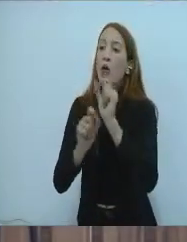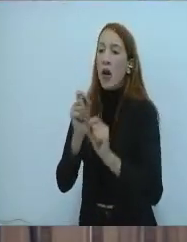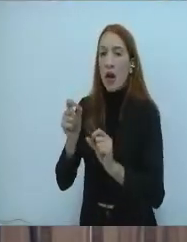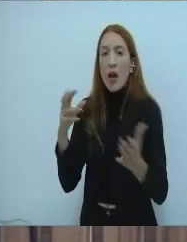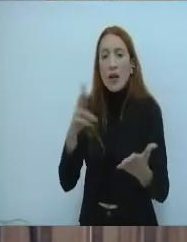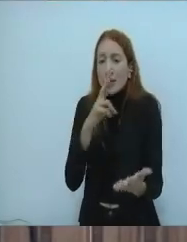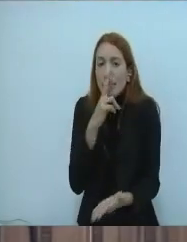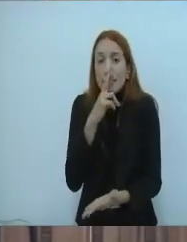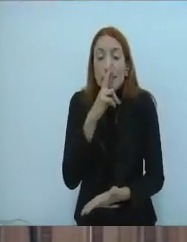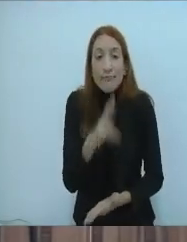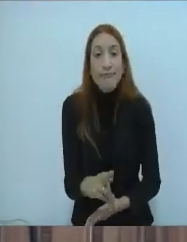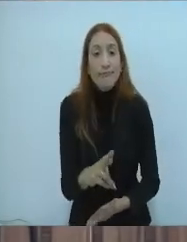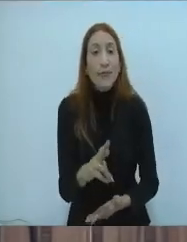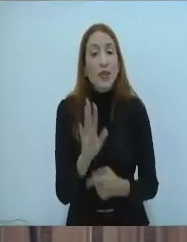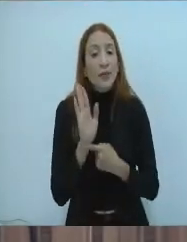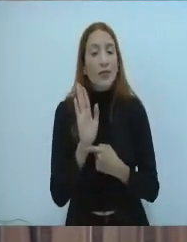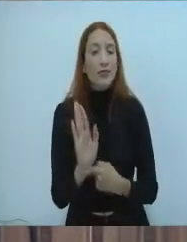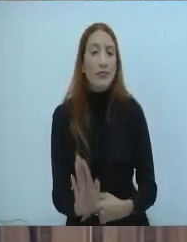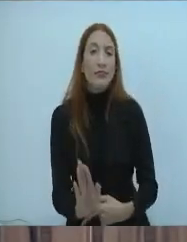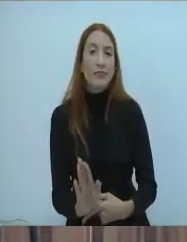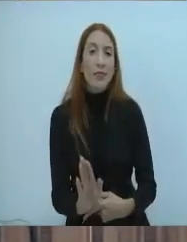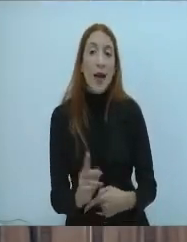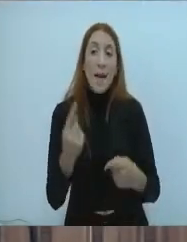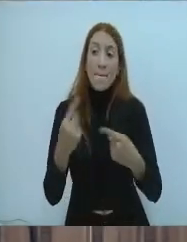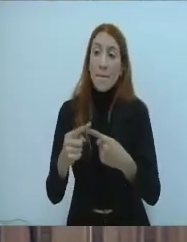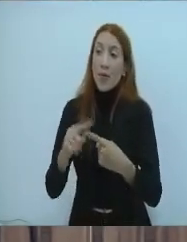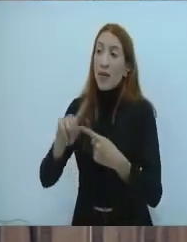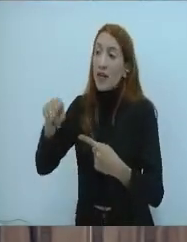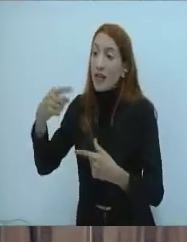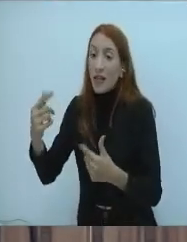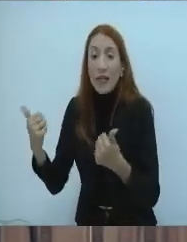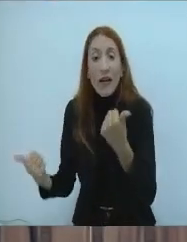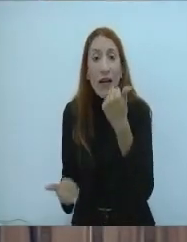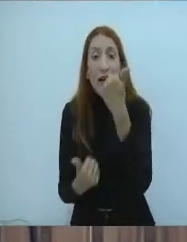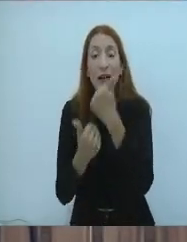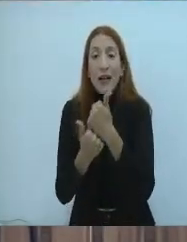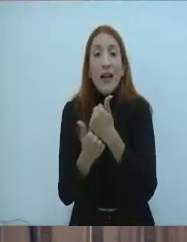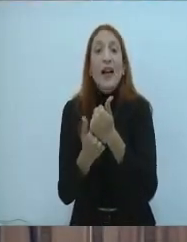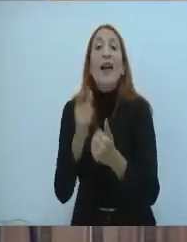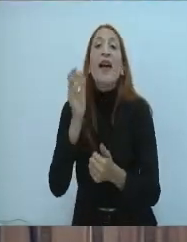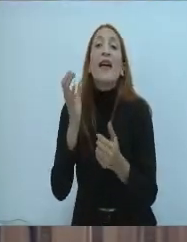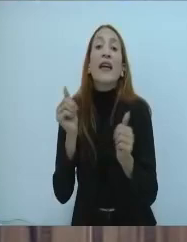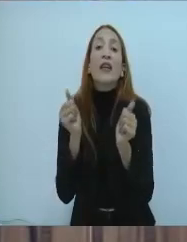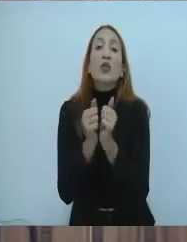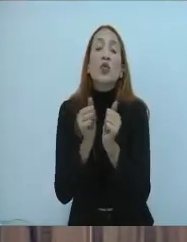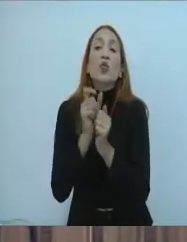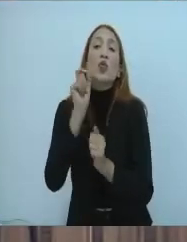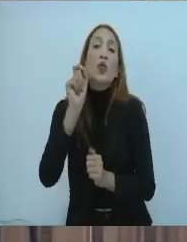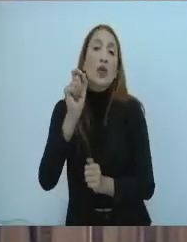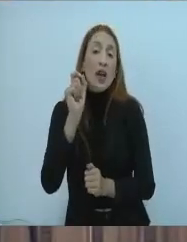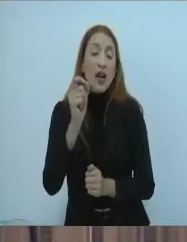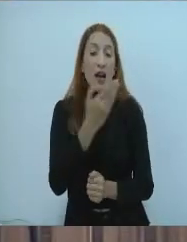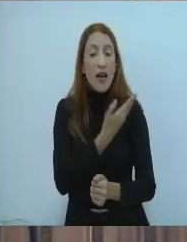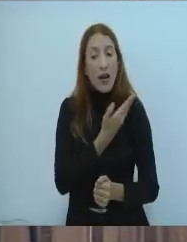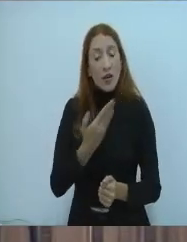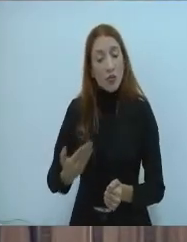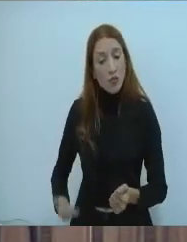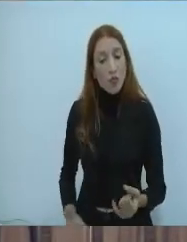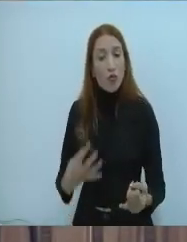outro lado os seus apoiadores estão do lado do Governo do Estado e do lado do Governo Federal